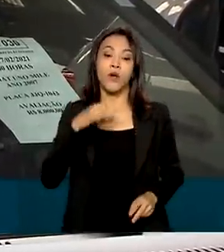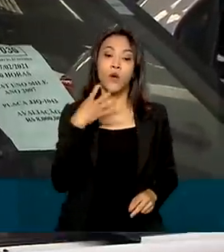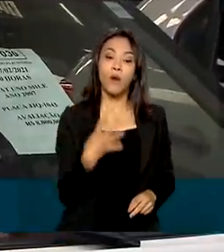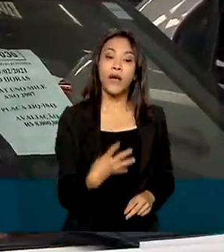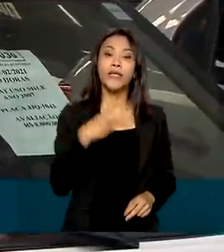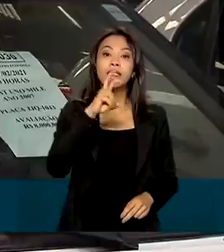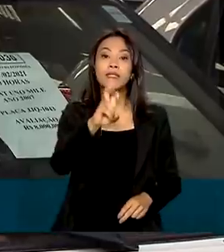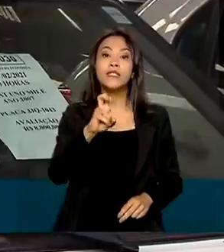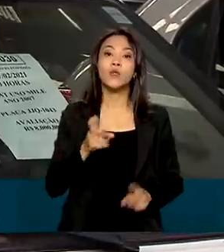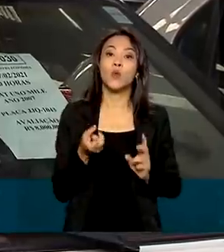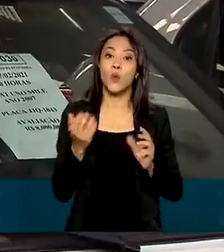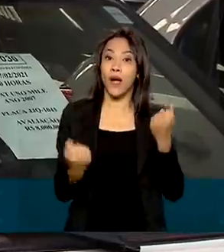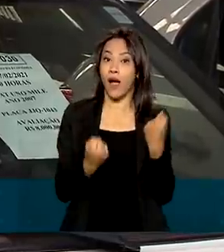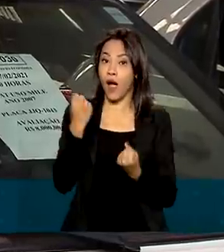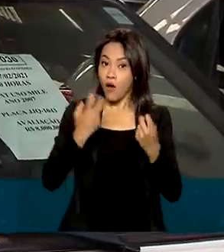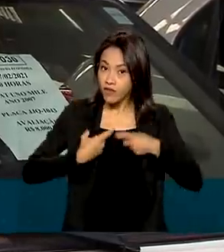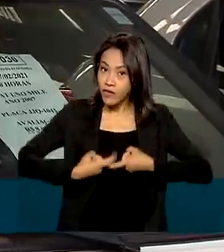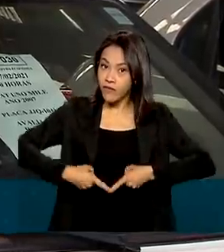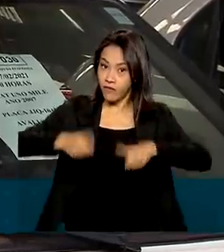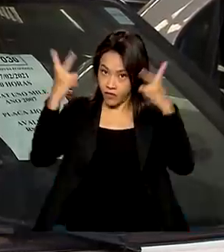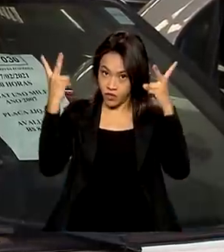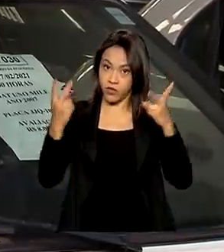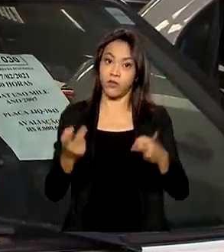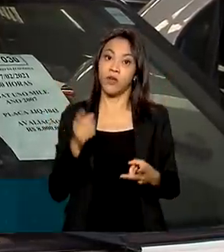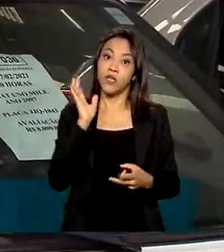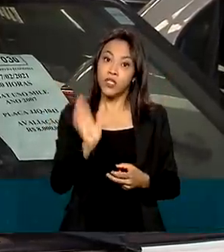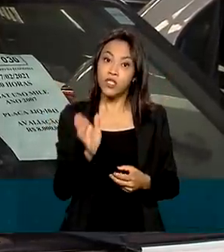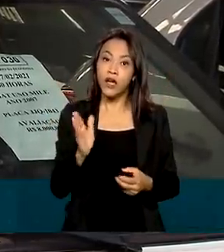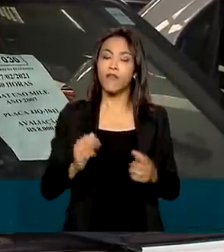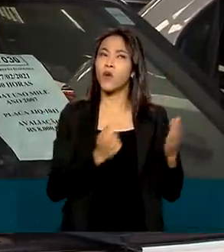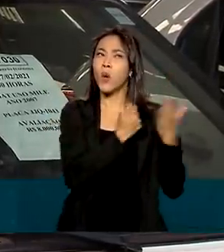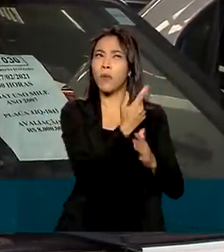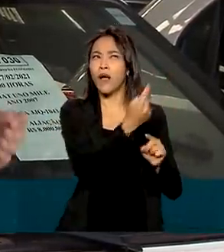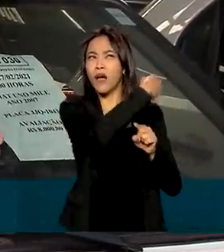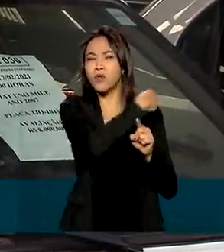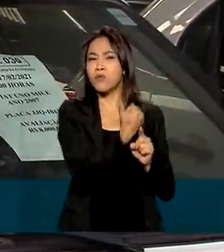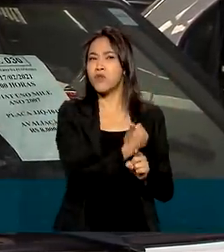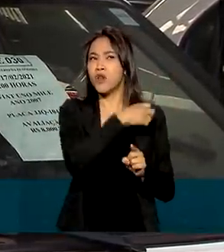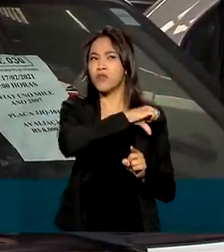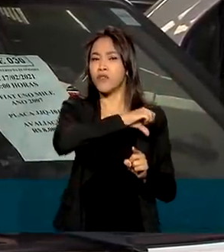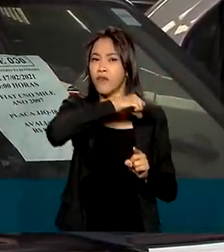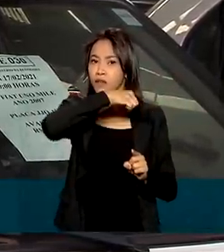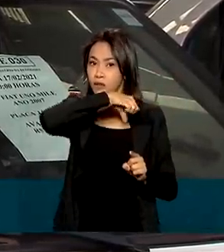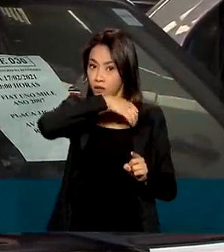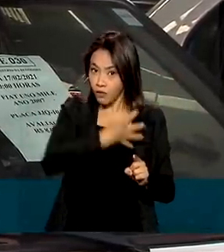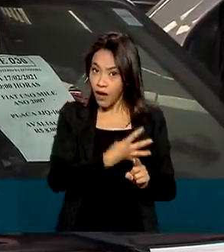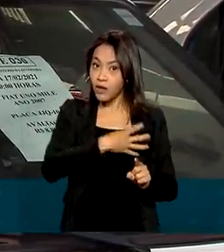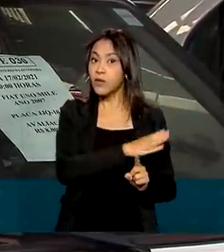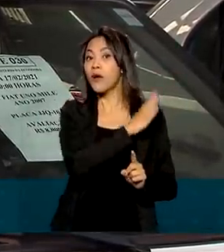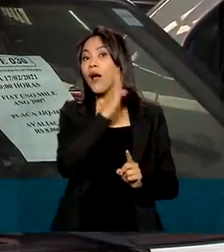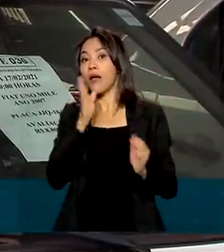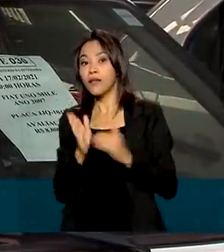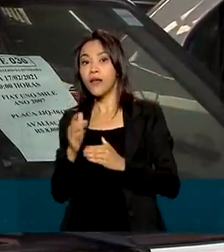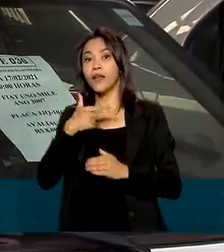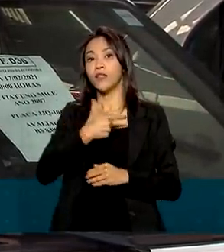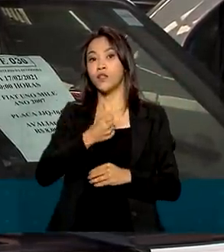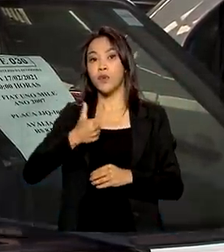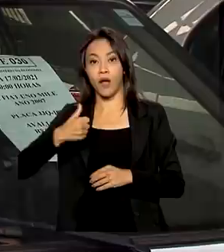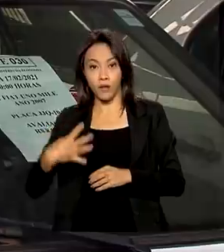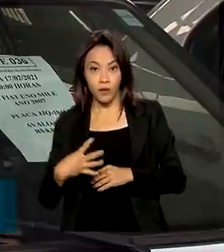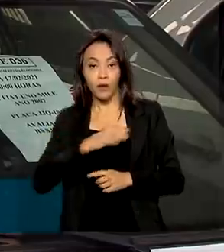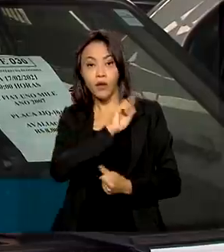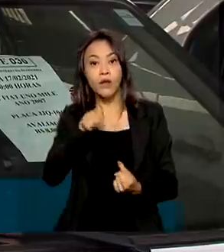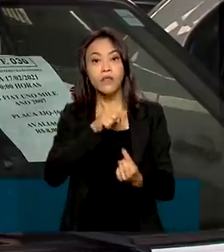45 veículos que pertencem à União e foram adquiridos entre 1994 e 2014 a expectativa